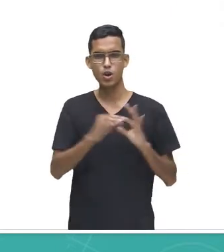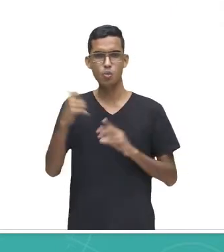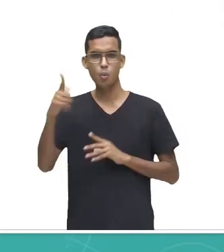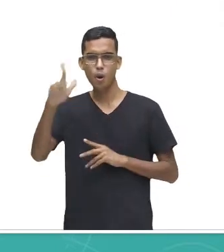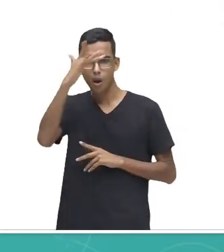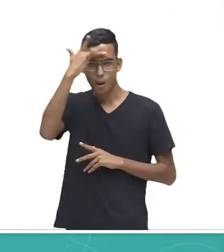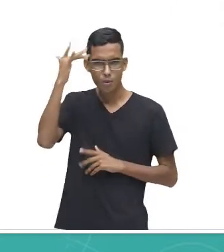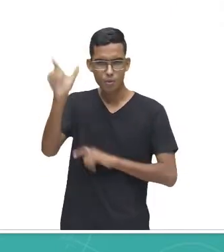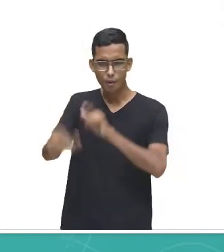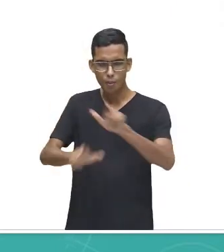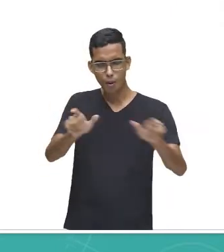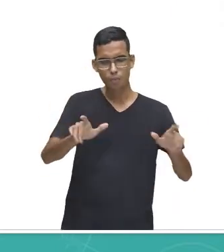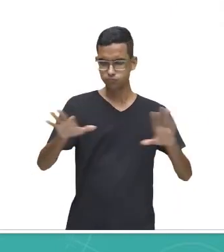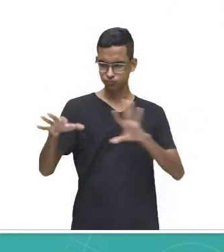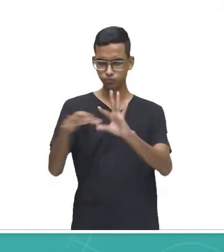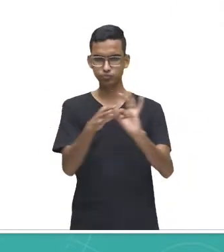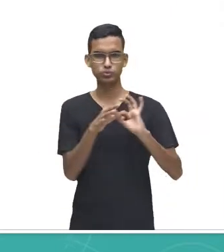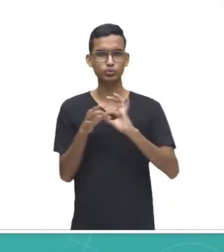né?